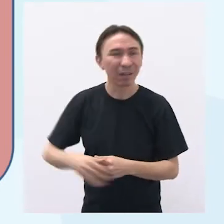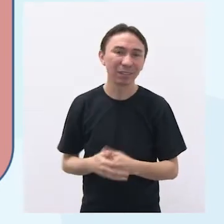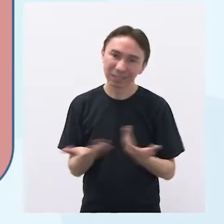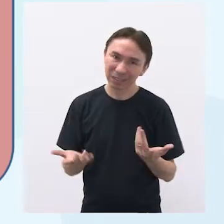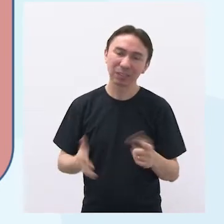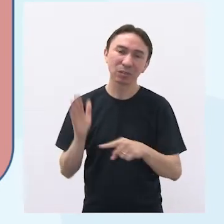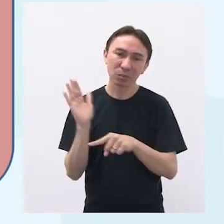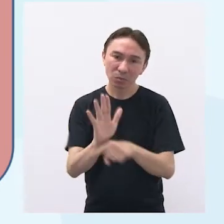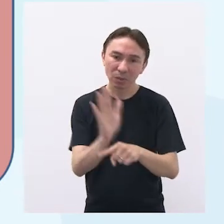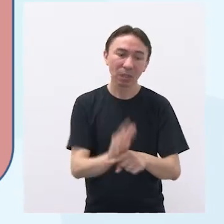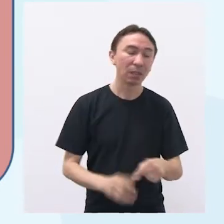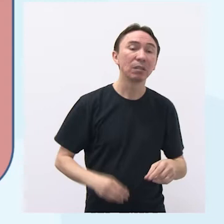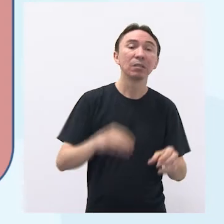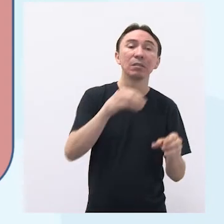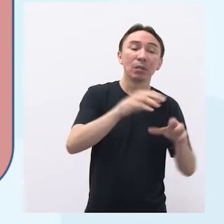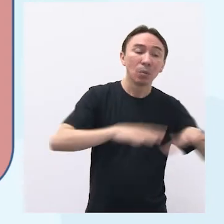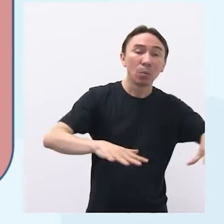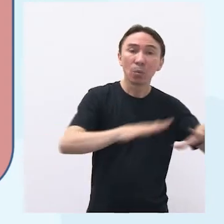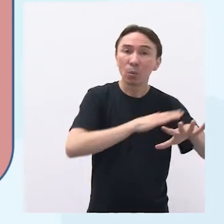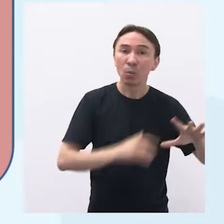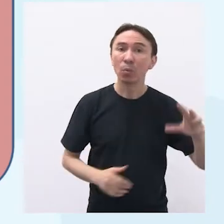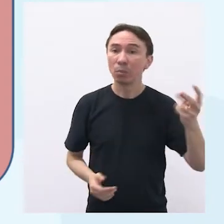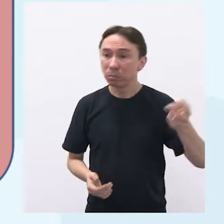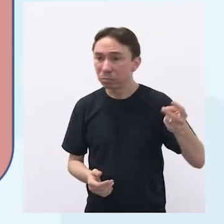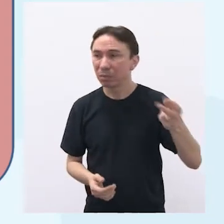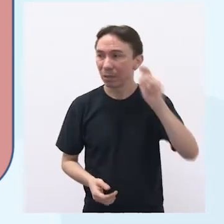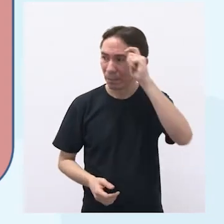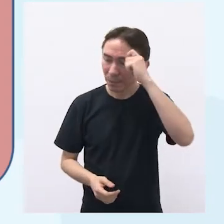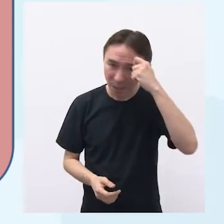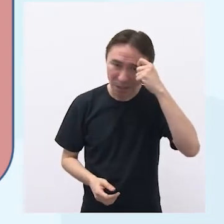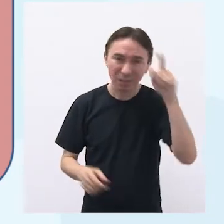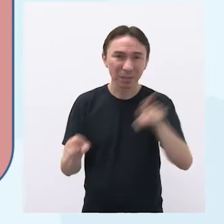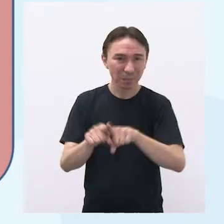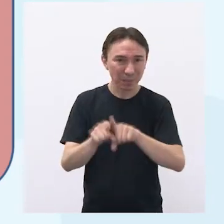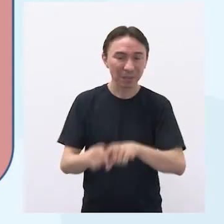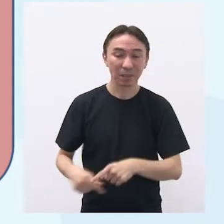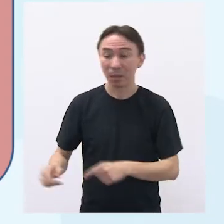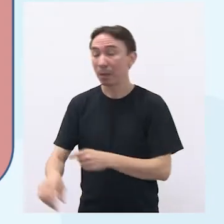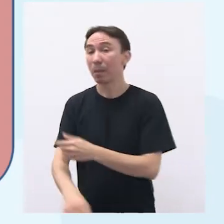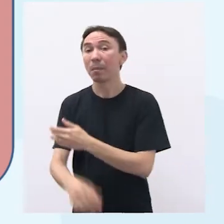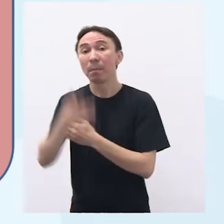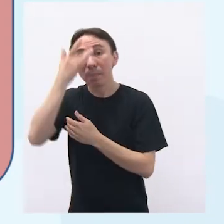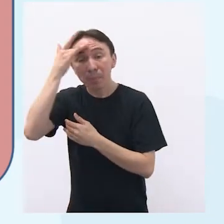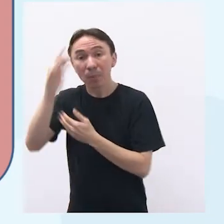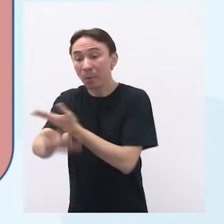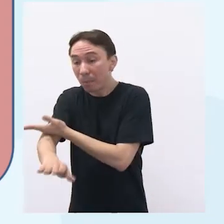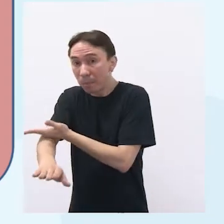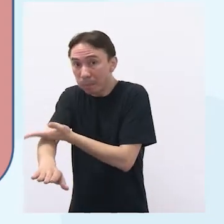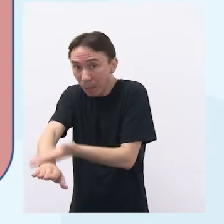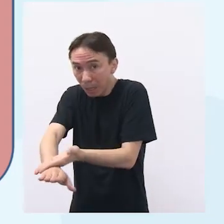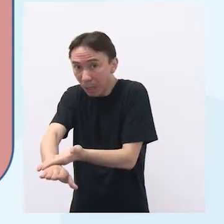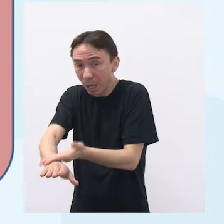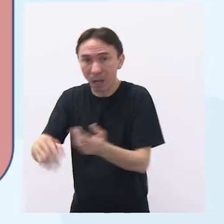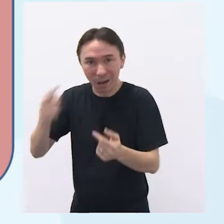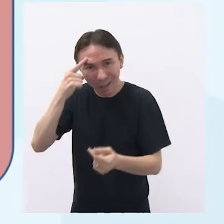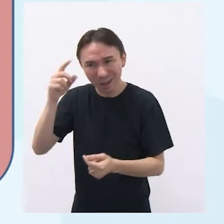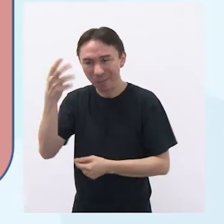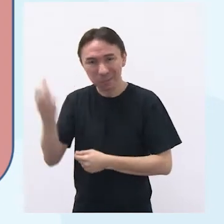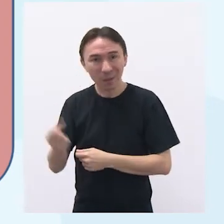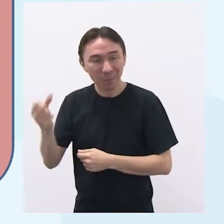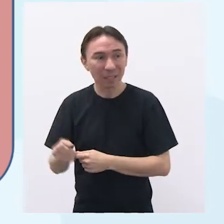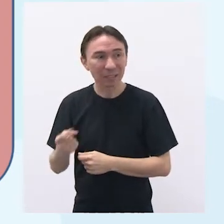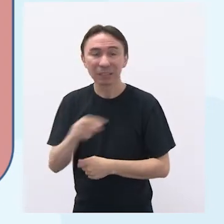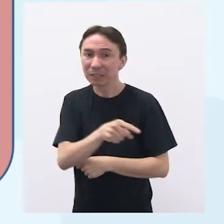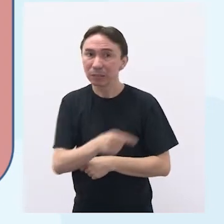despertar entre os brancos a consciência negra. Então, eu acho isso fundamental, quer dizer, fortalecer entre negros e despertar